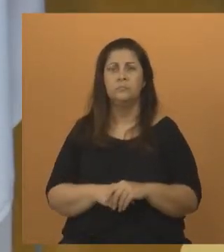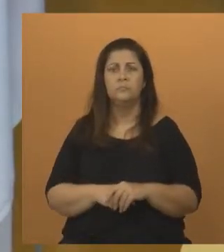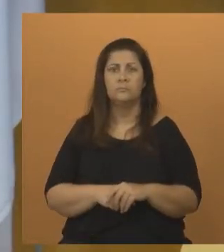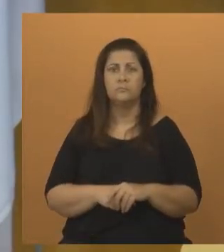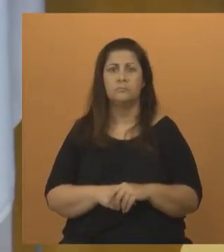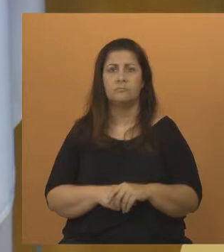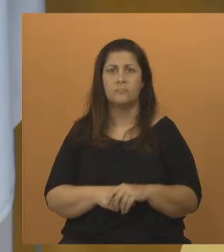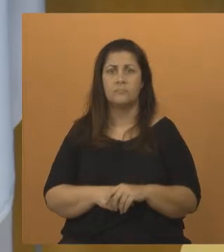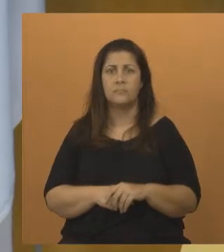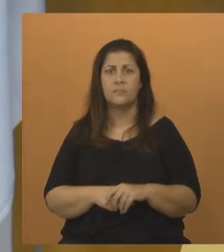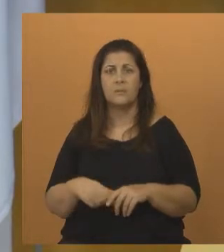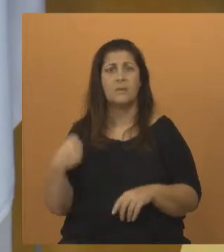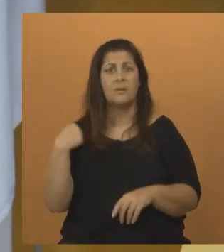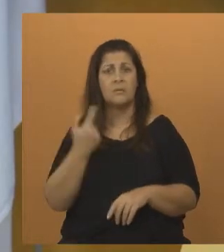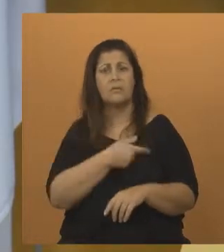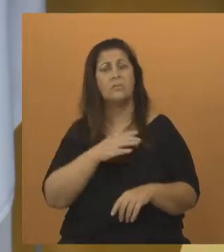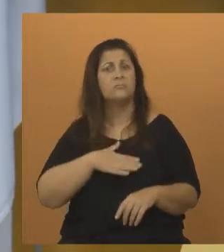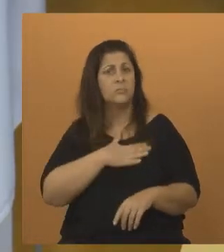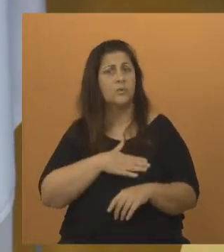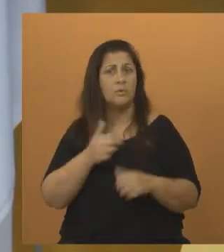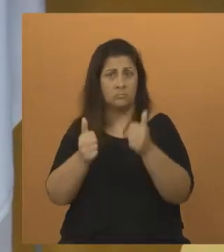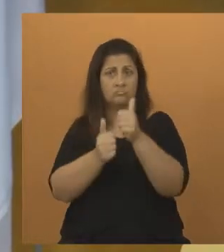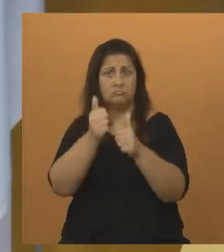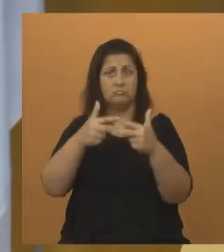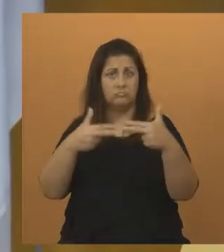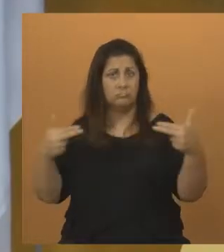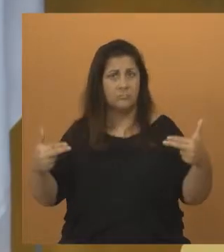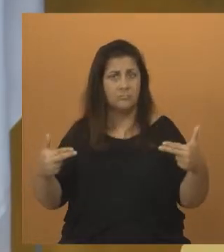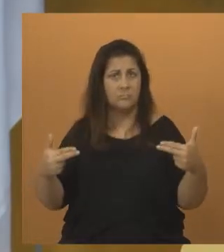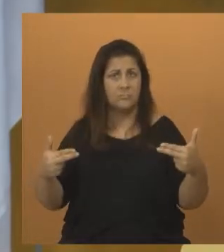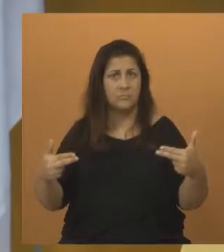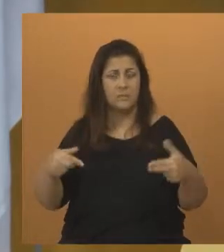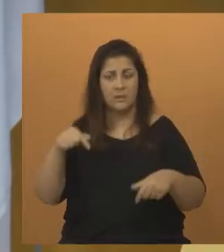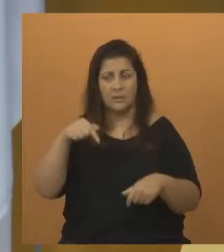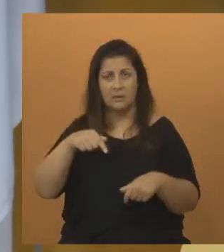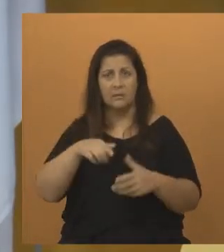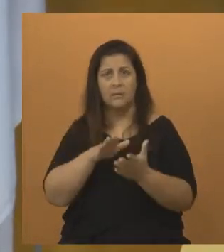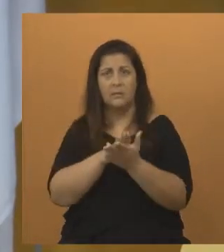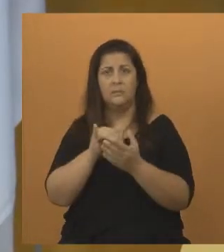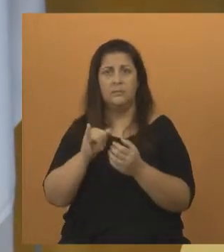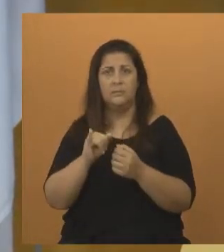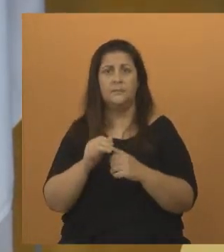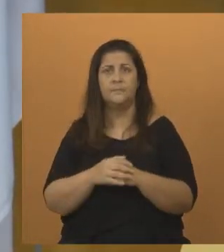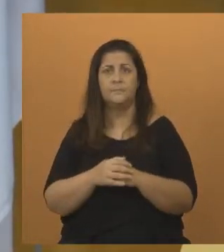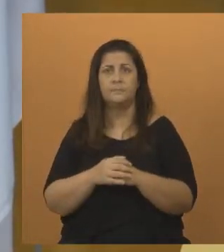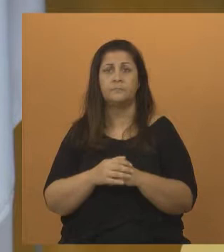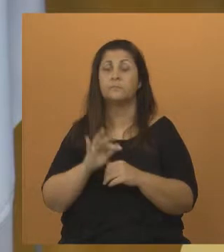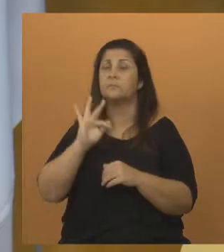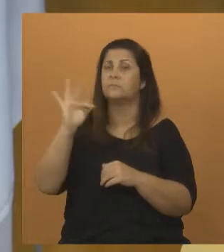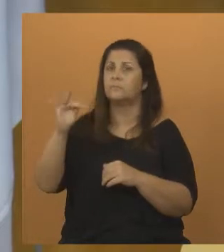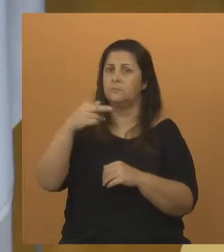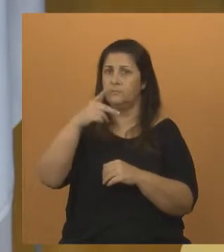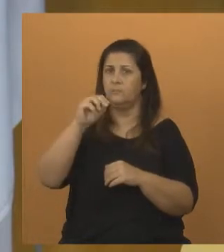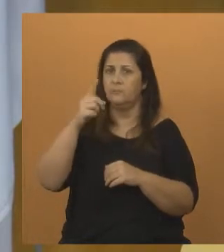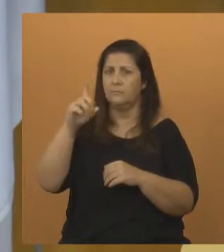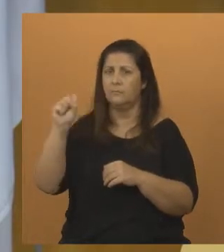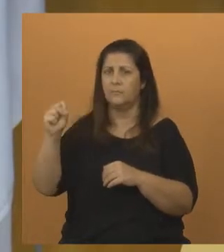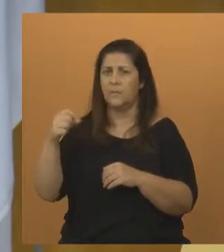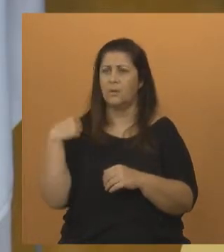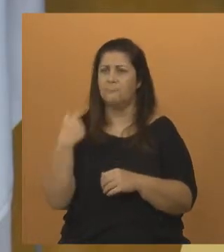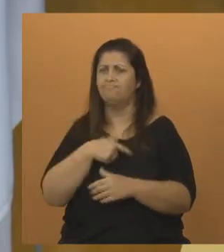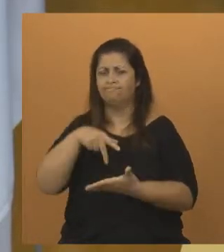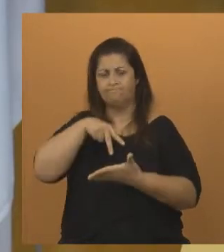Esporte. E a gente que gosta do esporte, eu acho que para nós, em Jacareí, o ano que vem é um ano importante da gente pegar